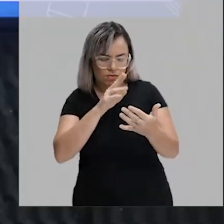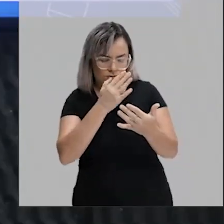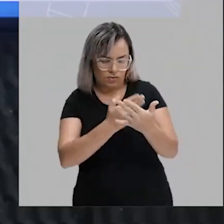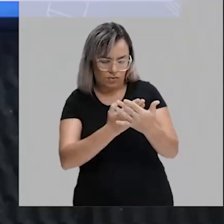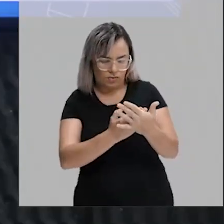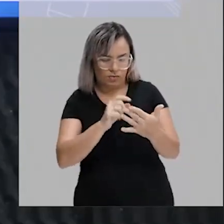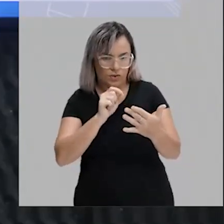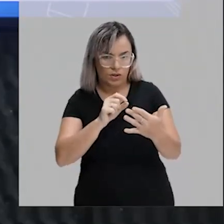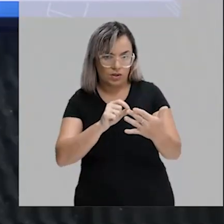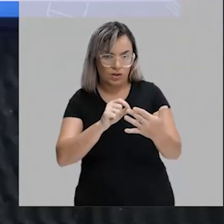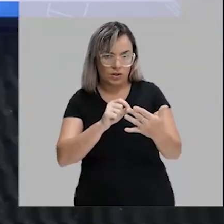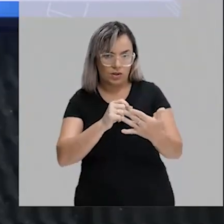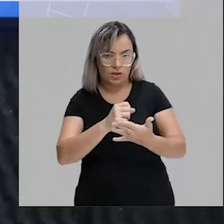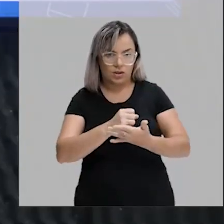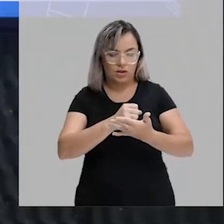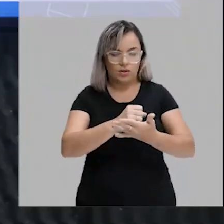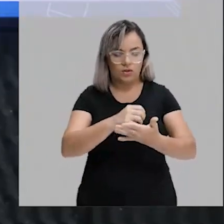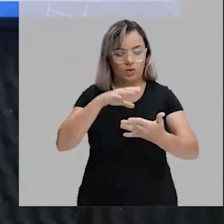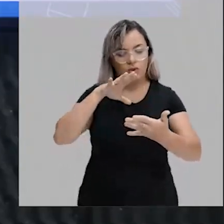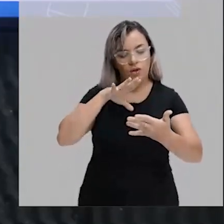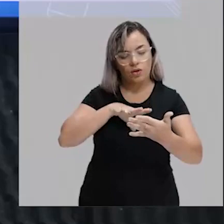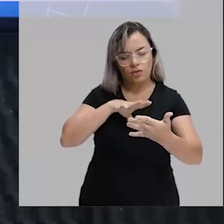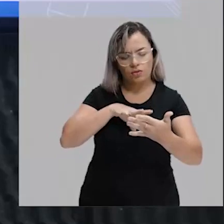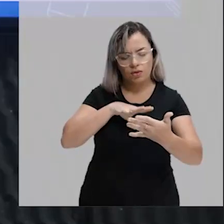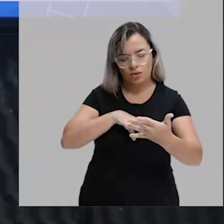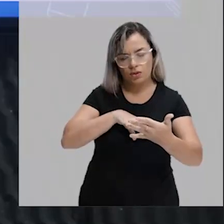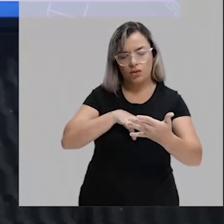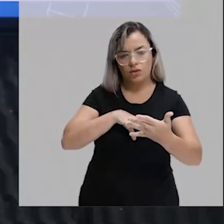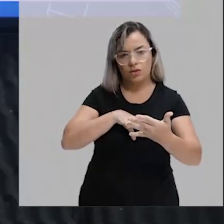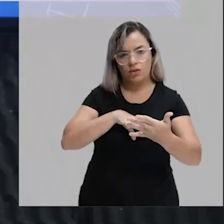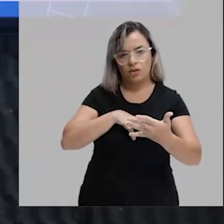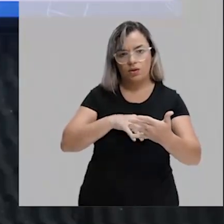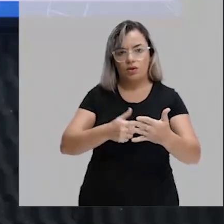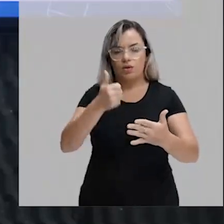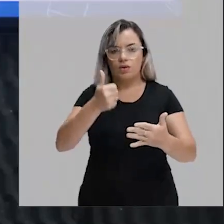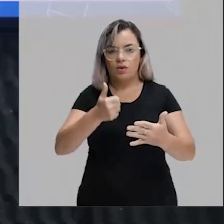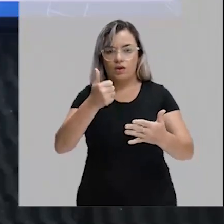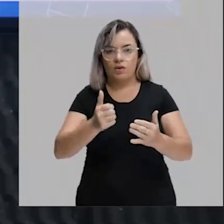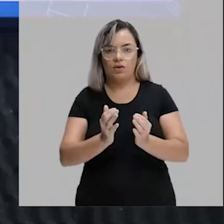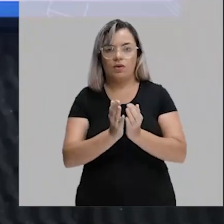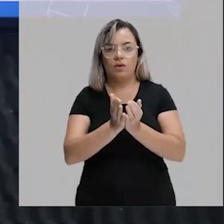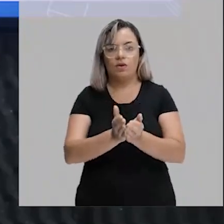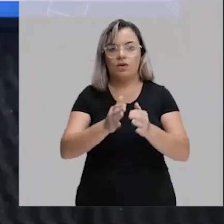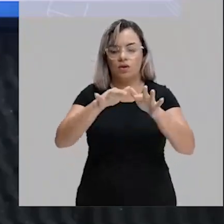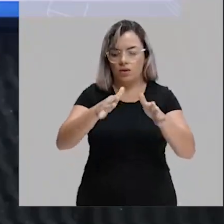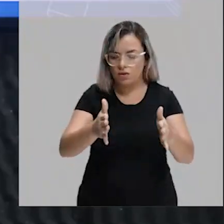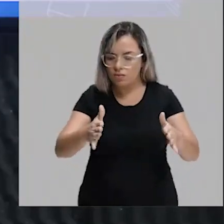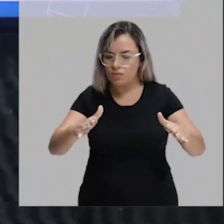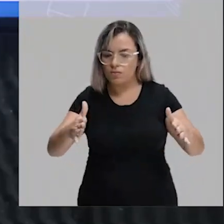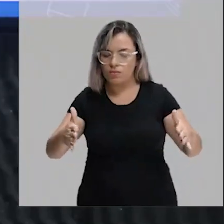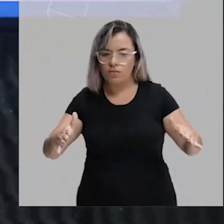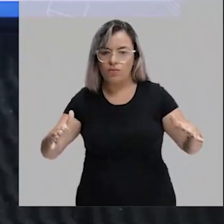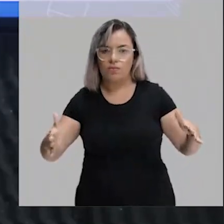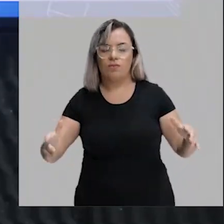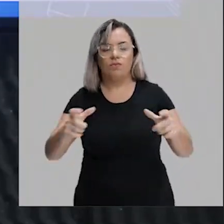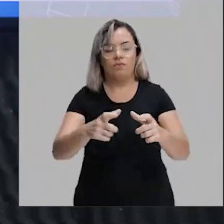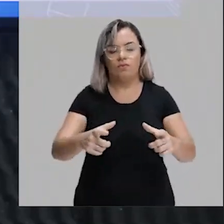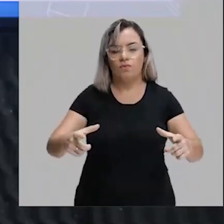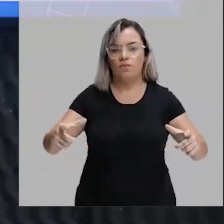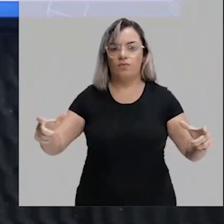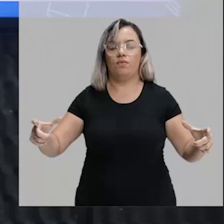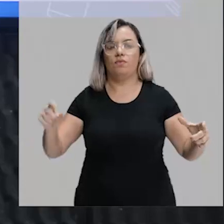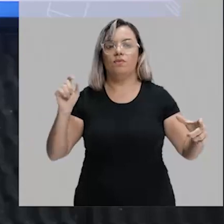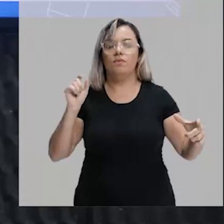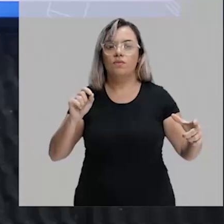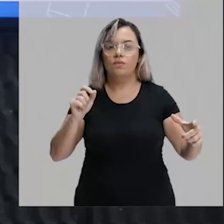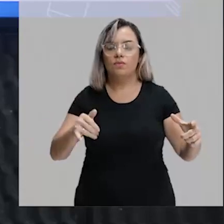para os portugueses ser pioneiro no movimento da expansão ultramarina, no movimento das grandes